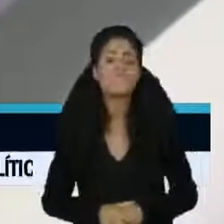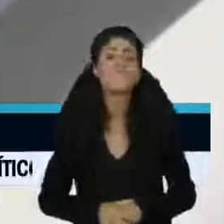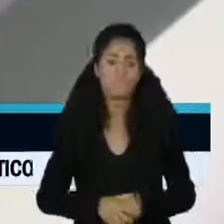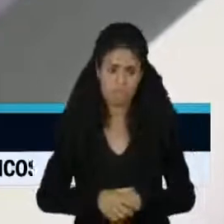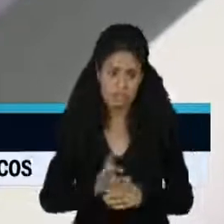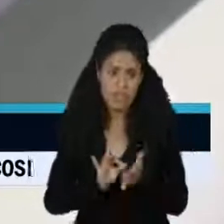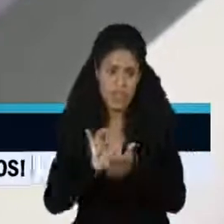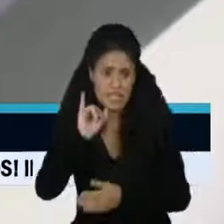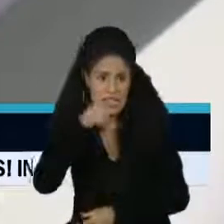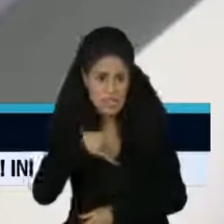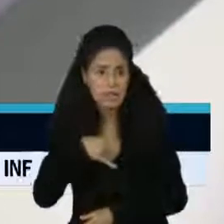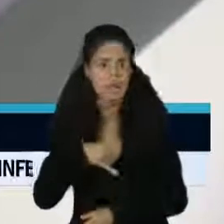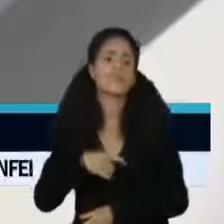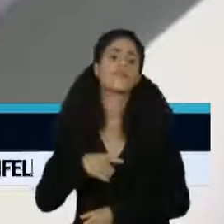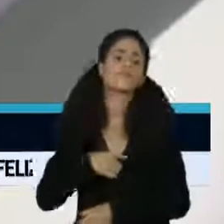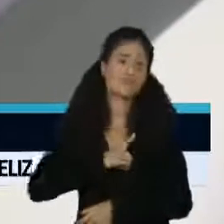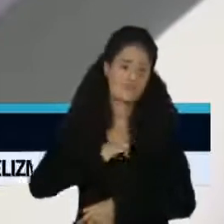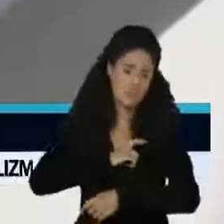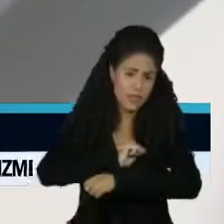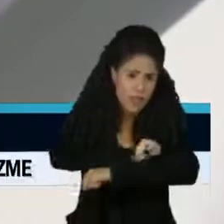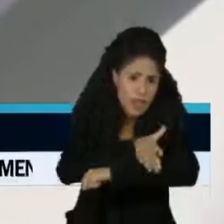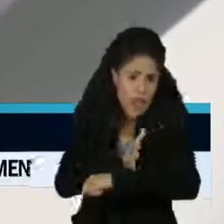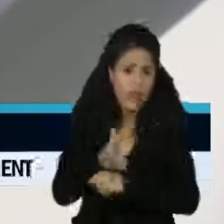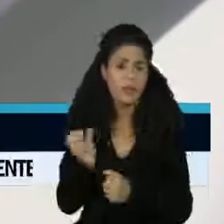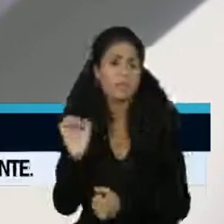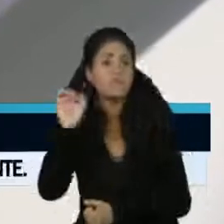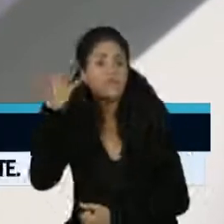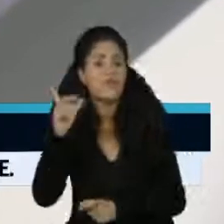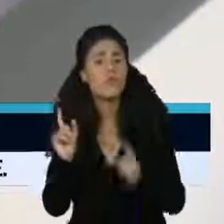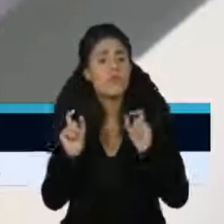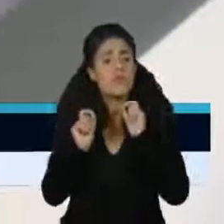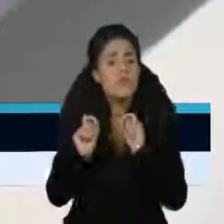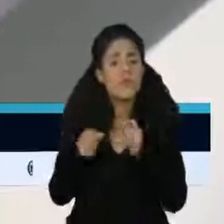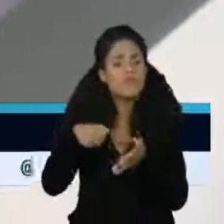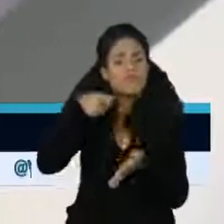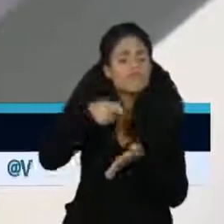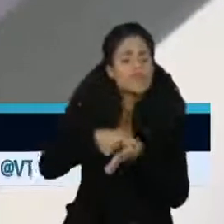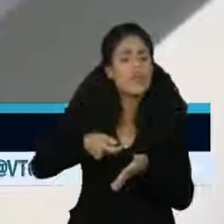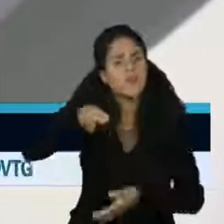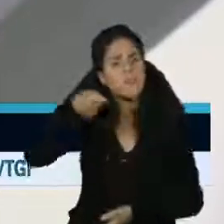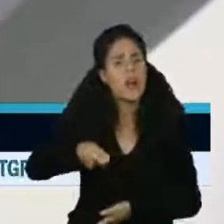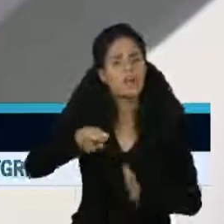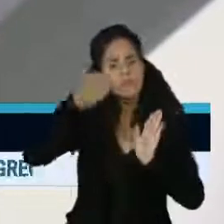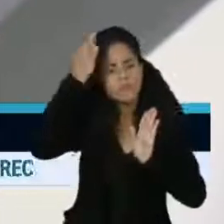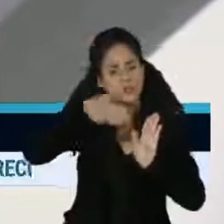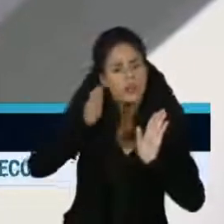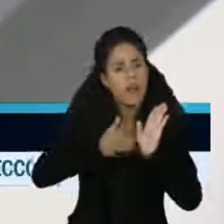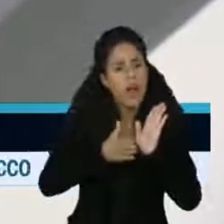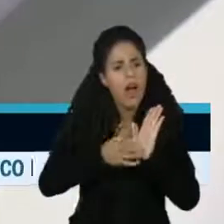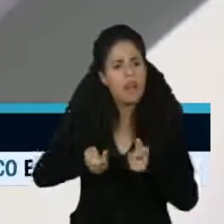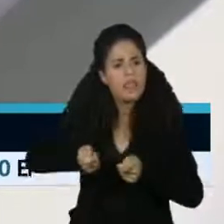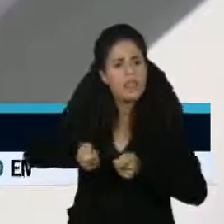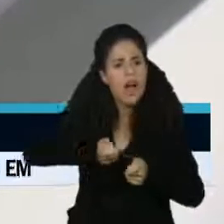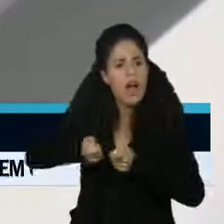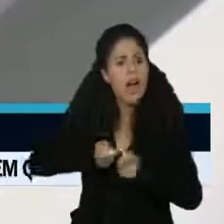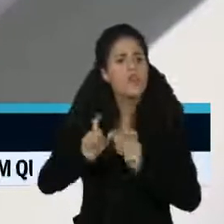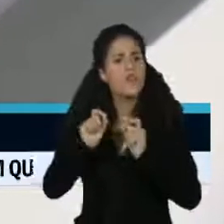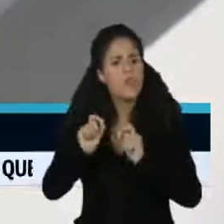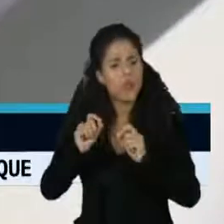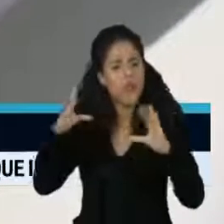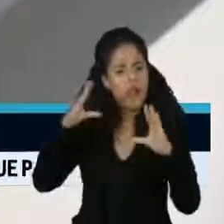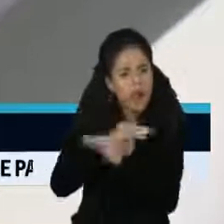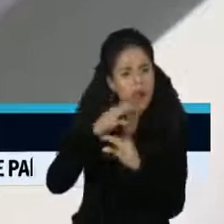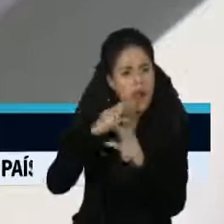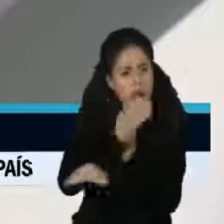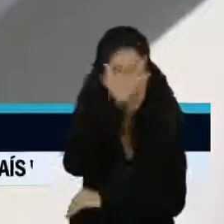nós estamos diante de uma situação que vai exigir você pelo menos fazer um controle mínimo e quando tiver que